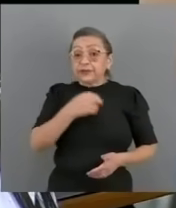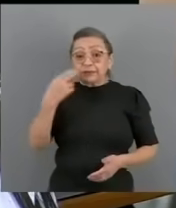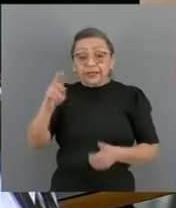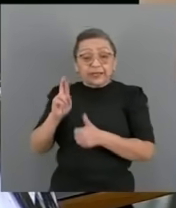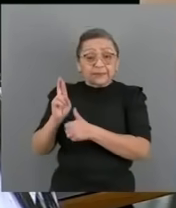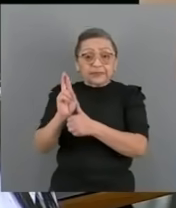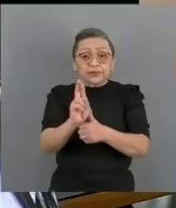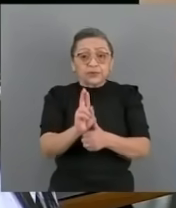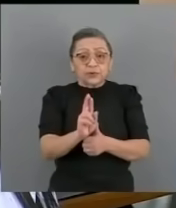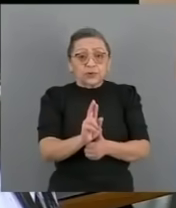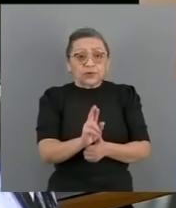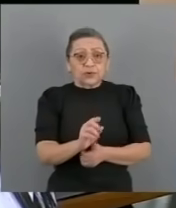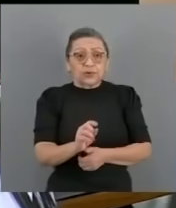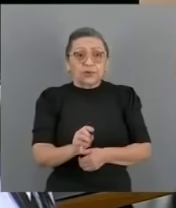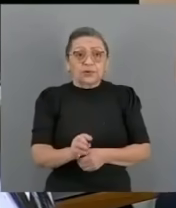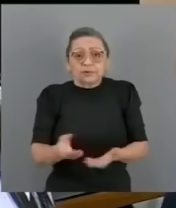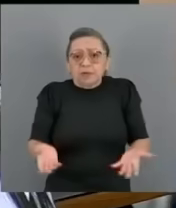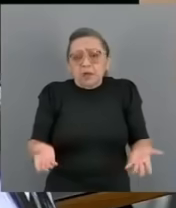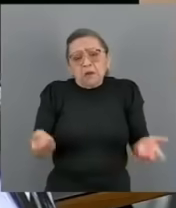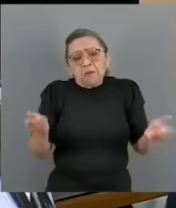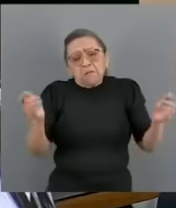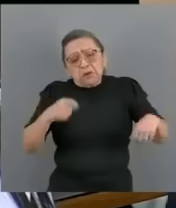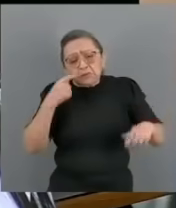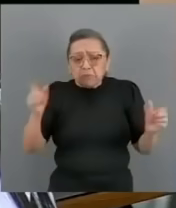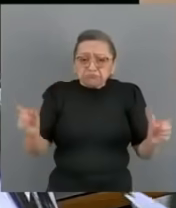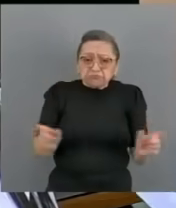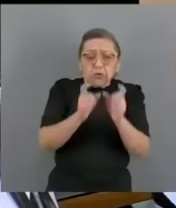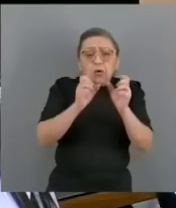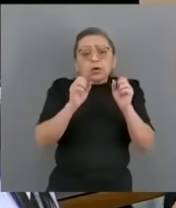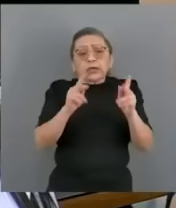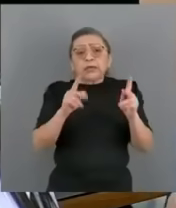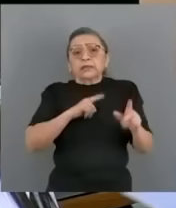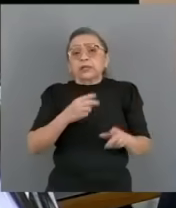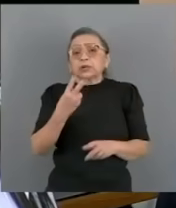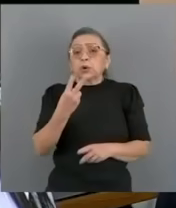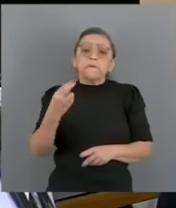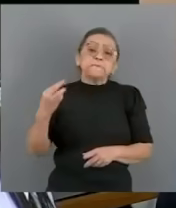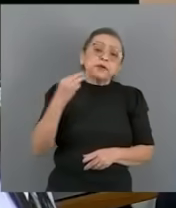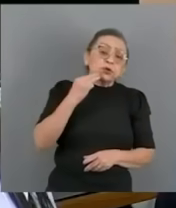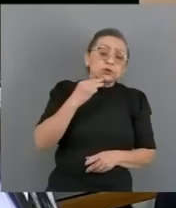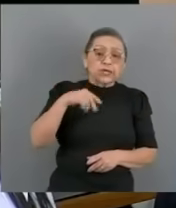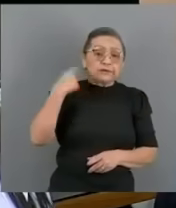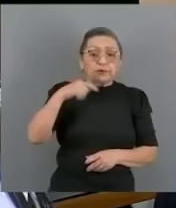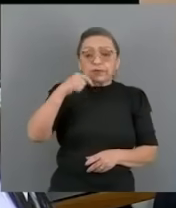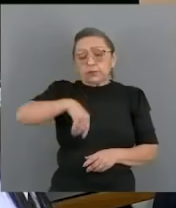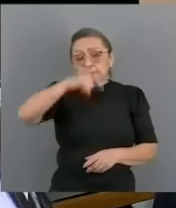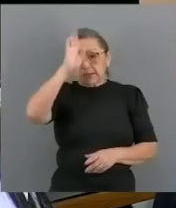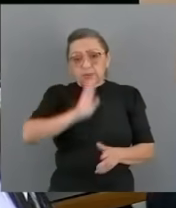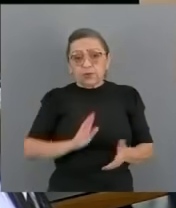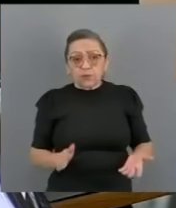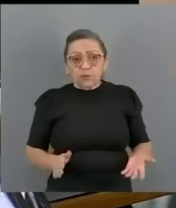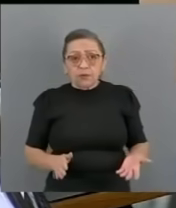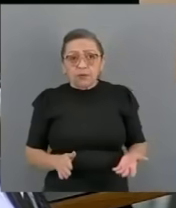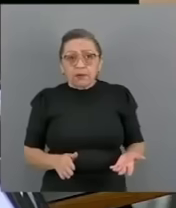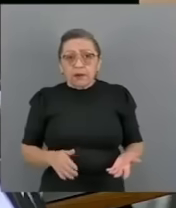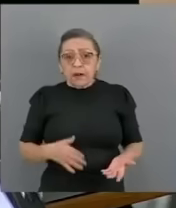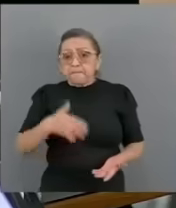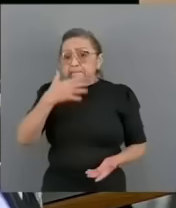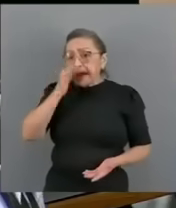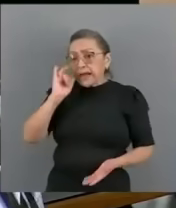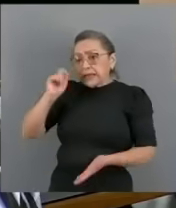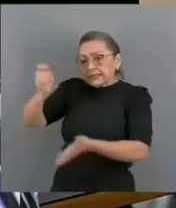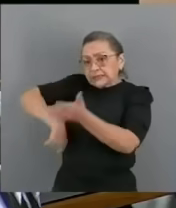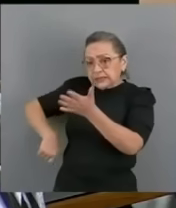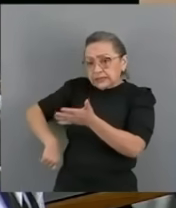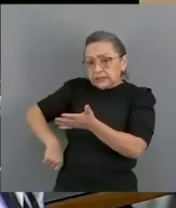dele. Pode ser uma coincidência? Pode. Tem 2 milhões de advogados no Brasil. O pai assina um